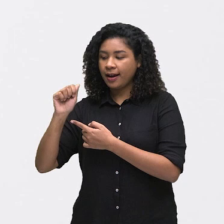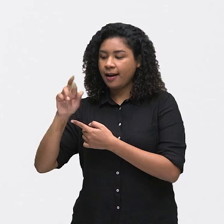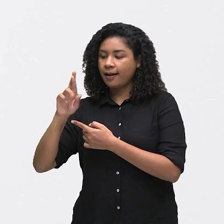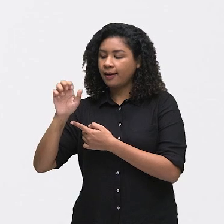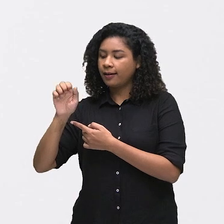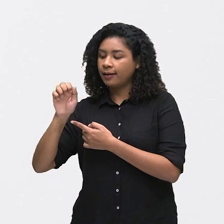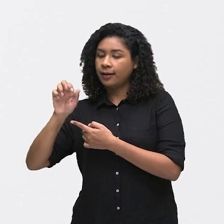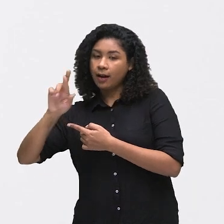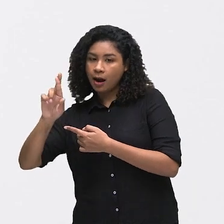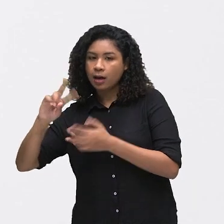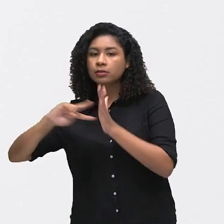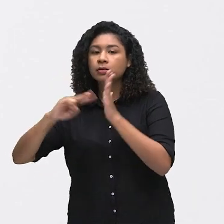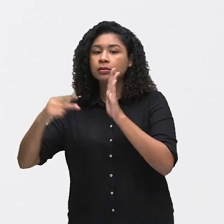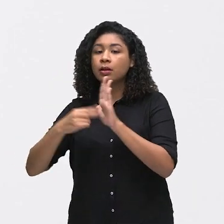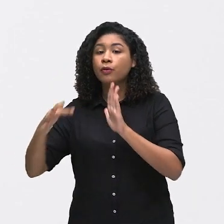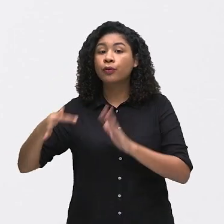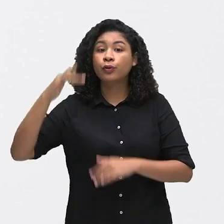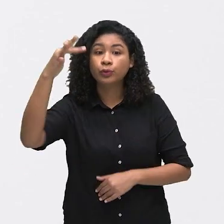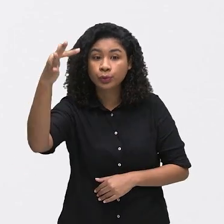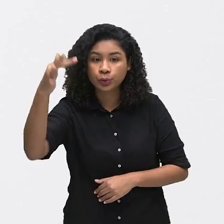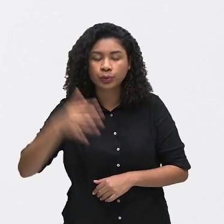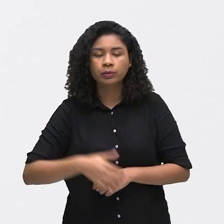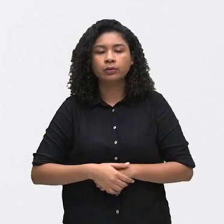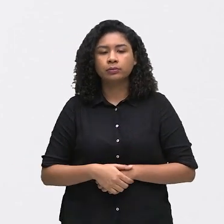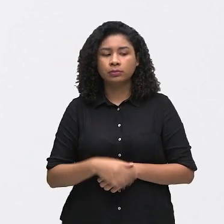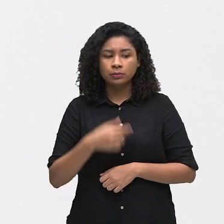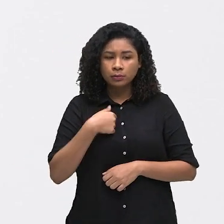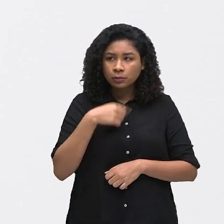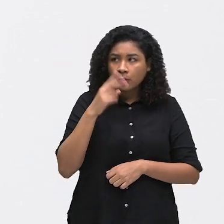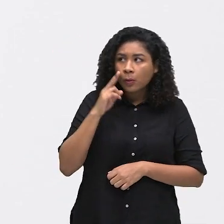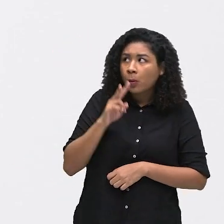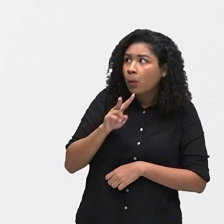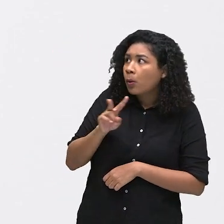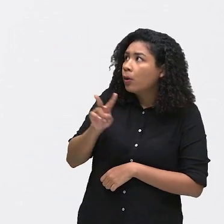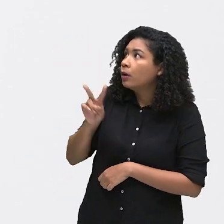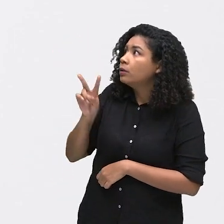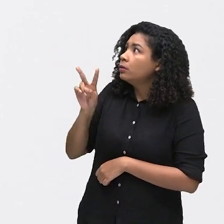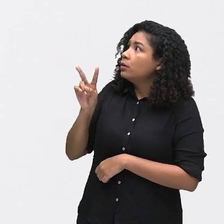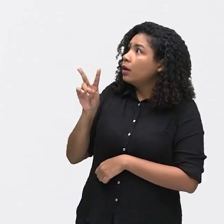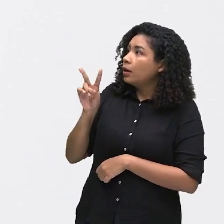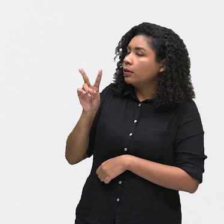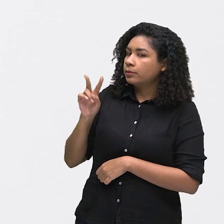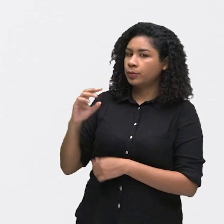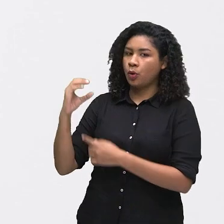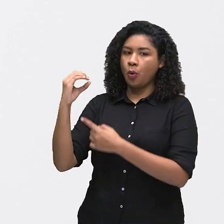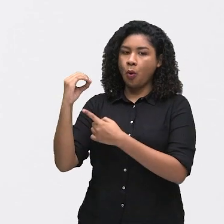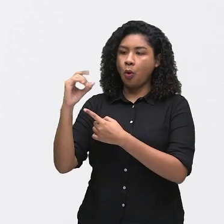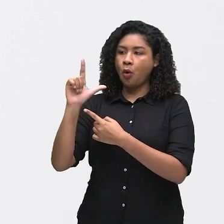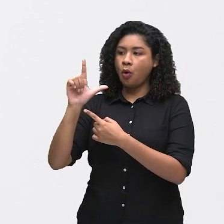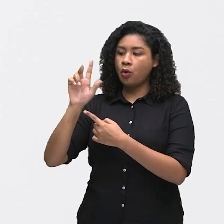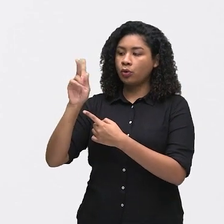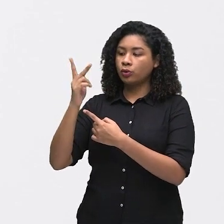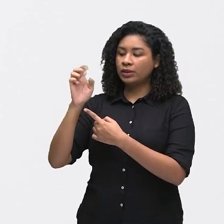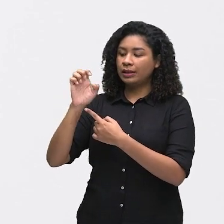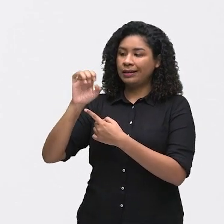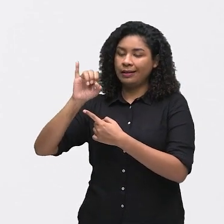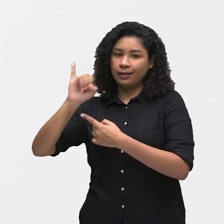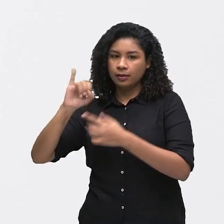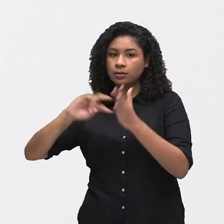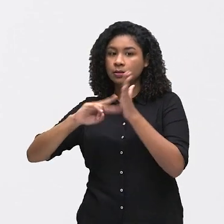futuro, certo? Olhei indica uma ação que se realizou no